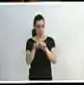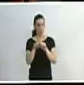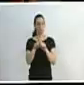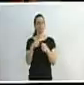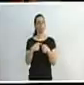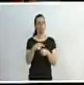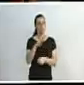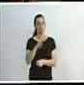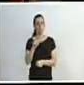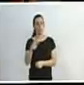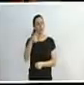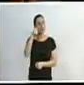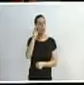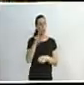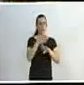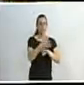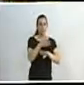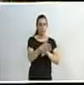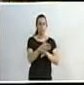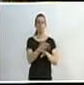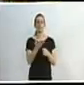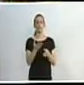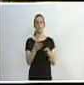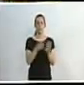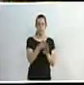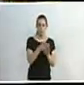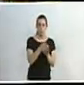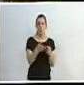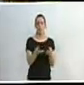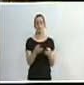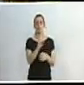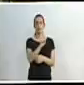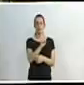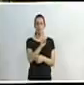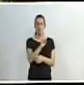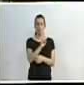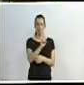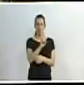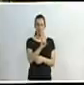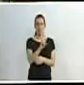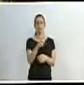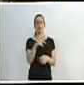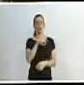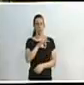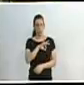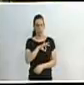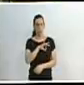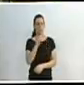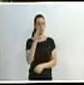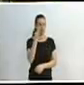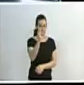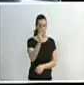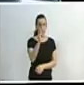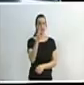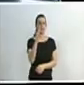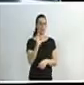tivemos também a nossa participação junto com o Conseg Norte, o Sesc Senat, a Conseg, Polícia Rodiviária Estadual, Federal,